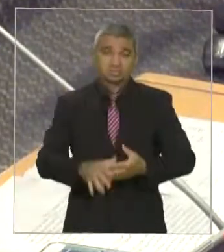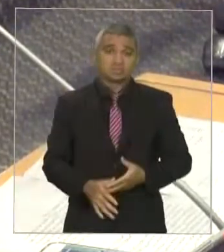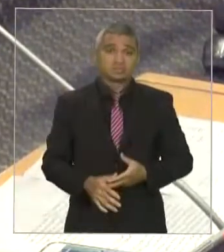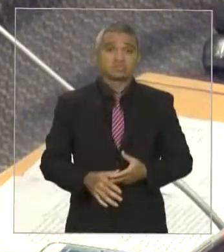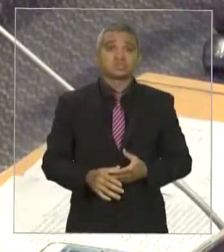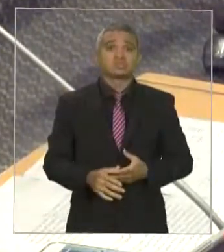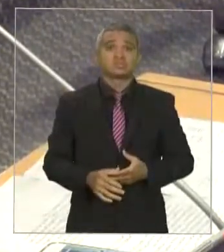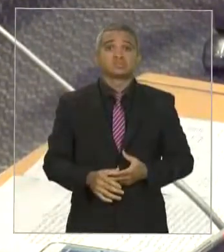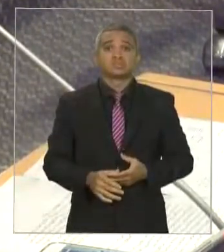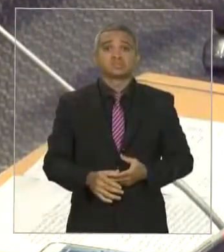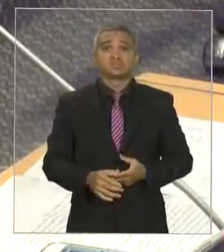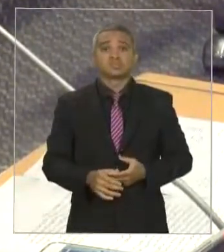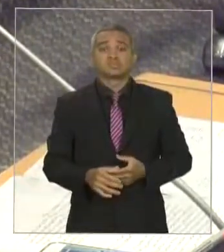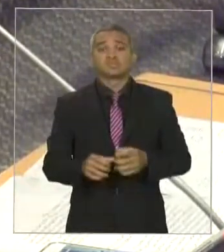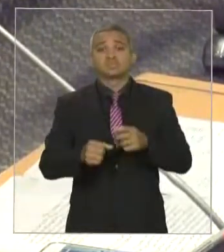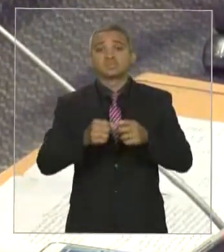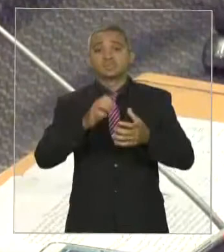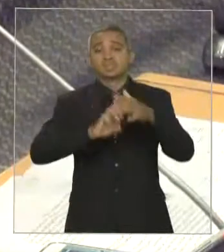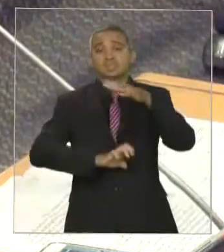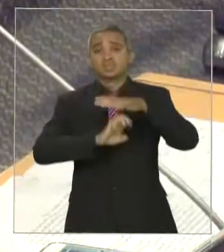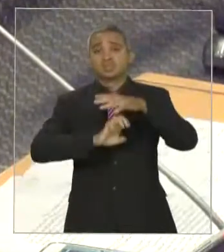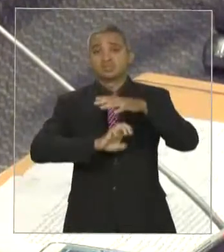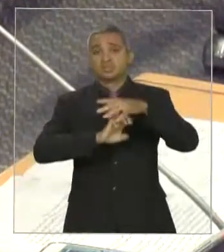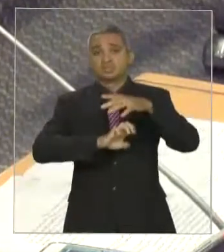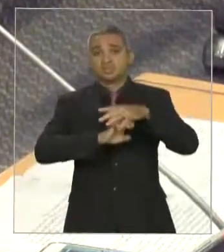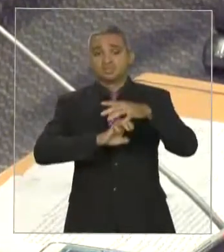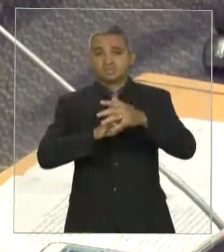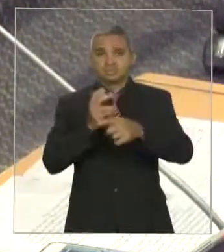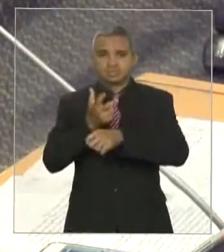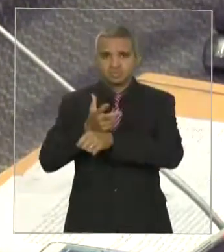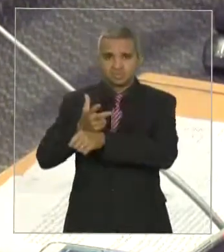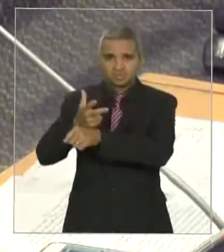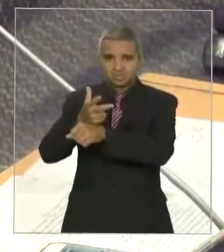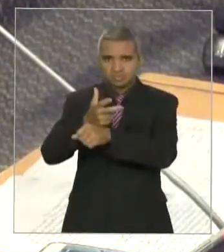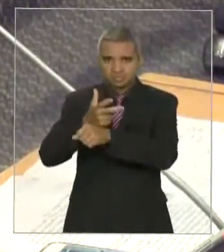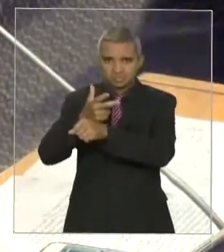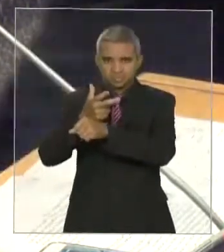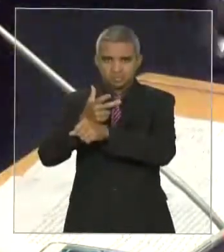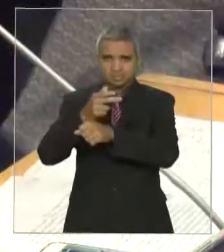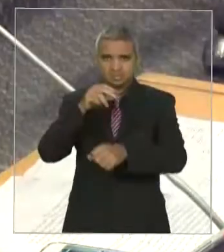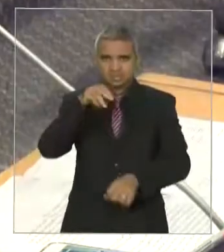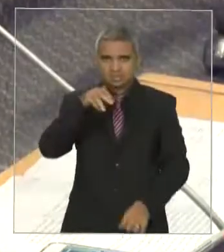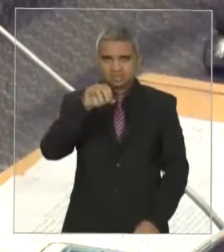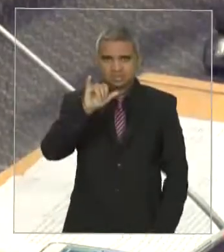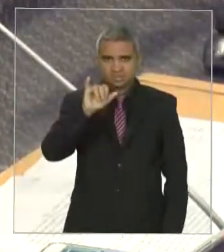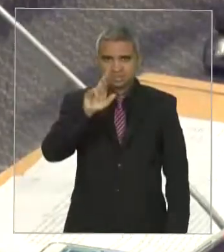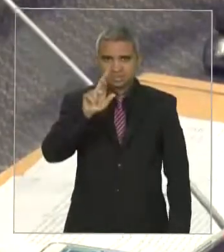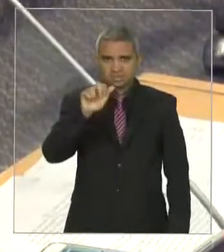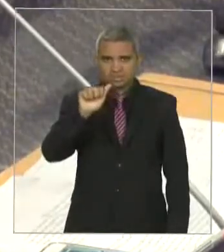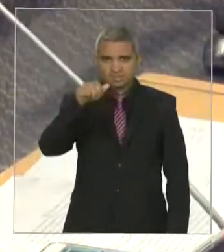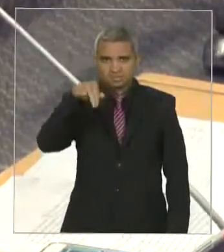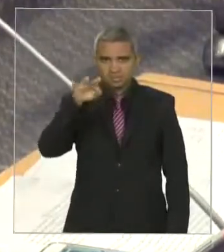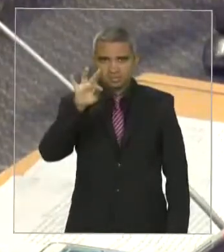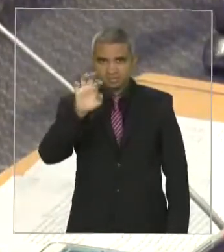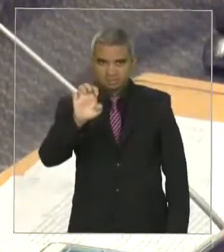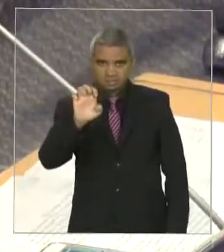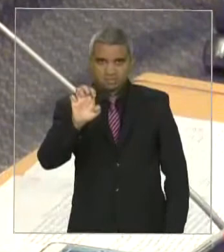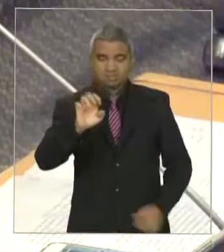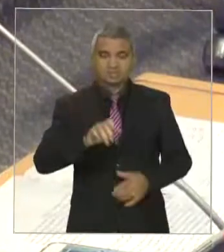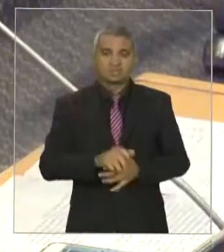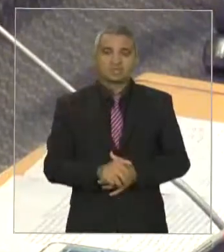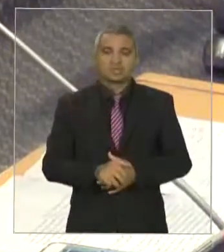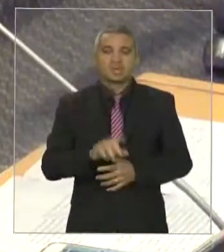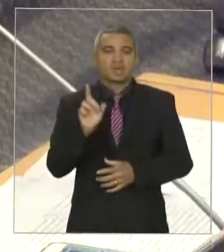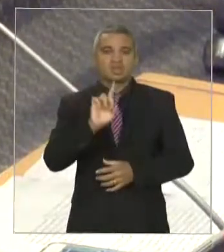a empresa que fez a reportagem, a Mirante, que é a filial da Globo aqui, não ouviu,